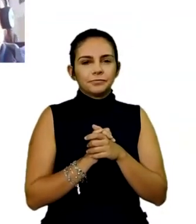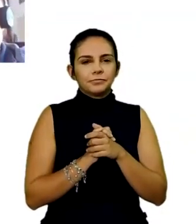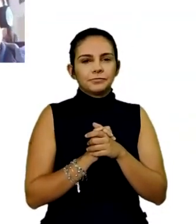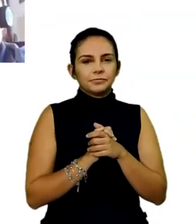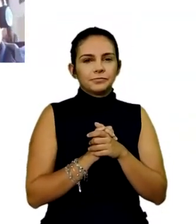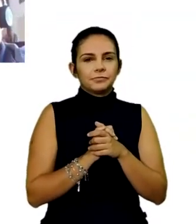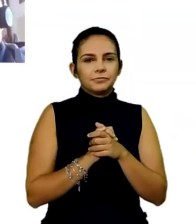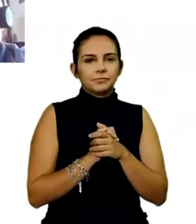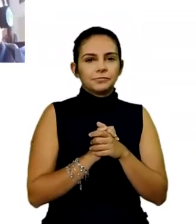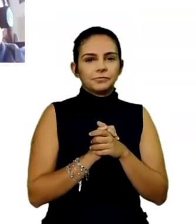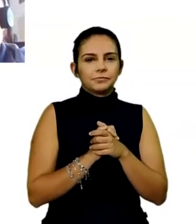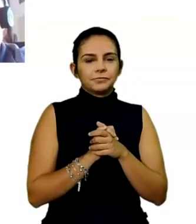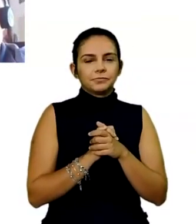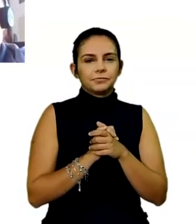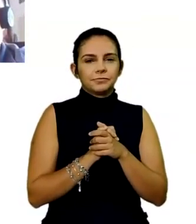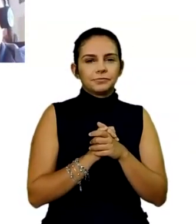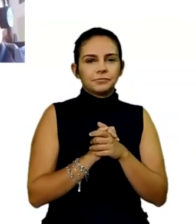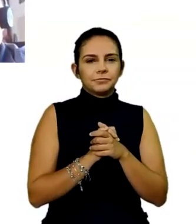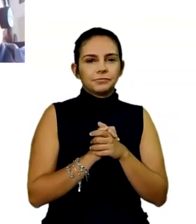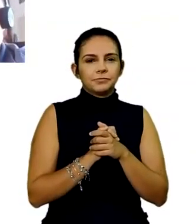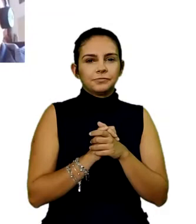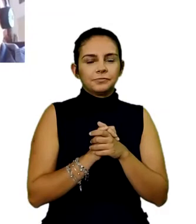No nosso caso,